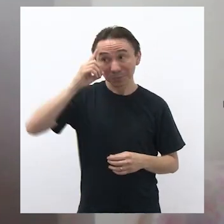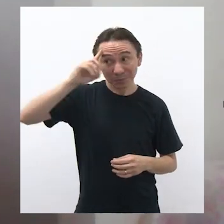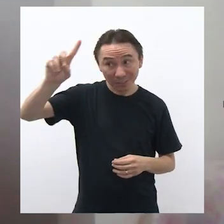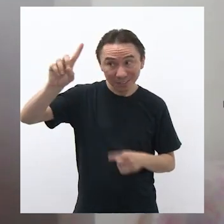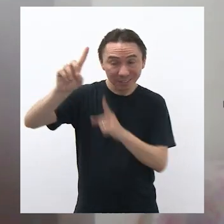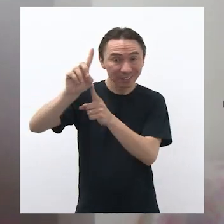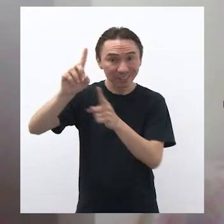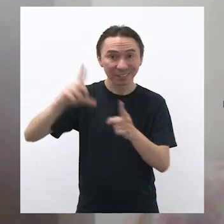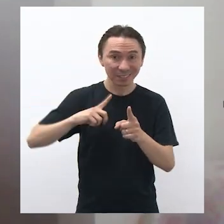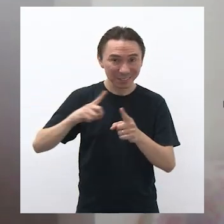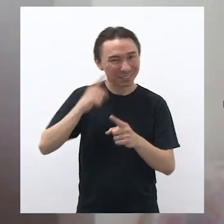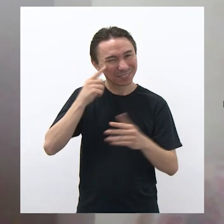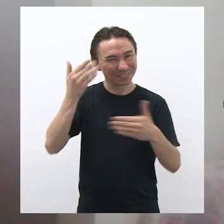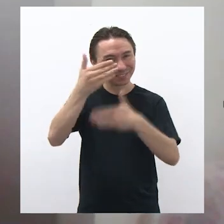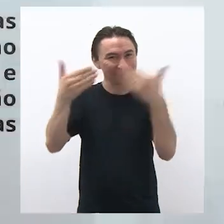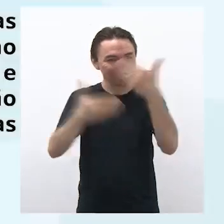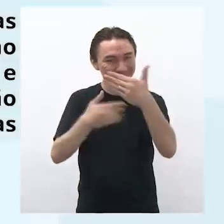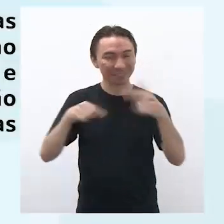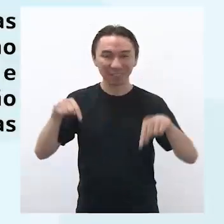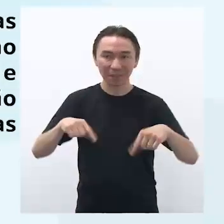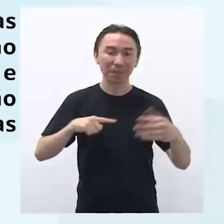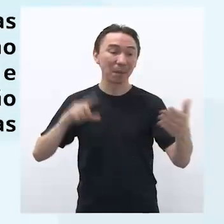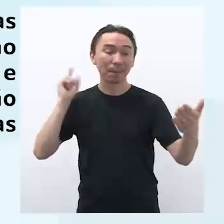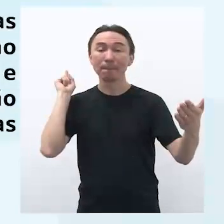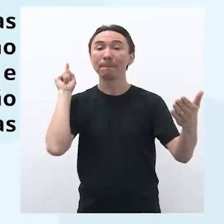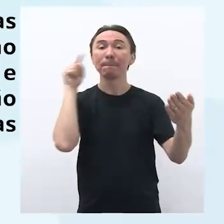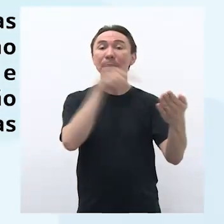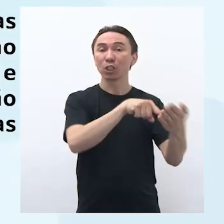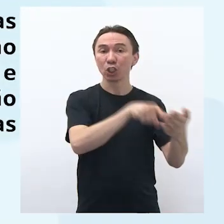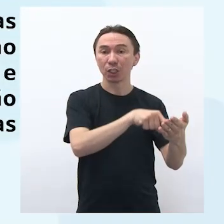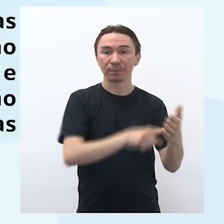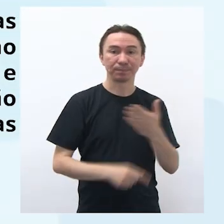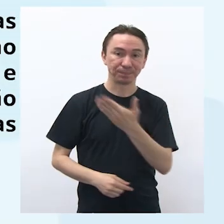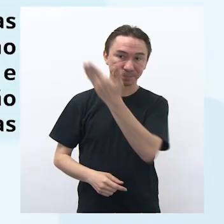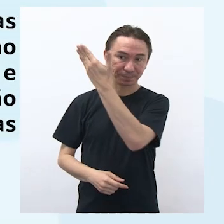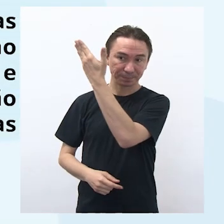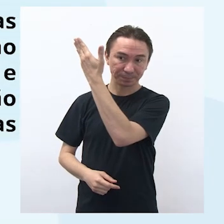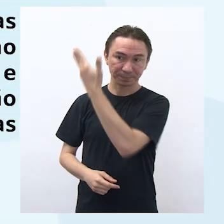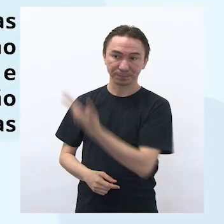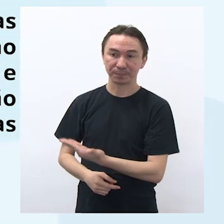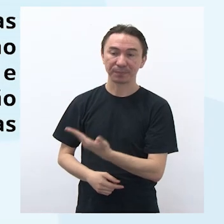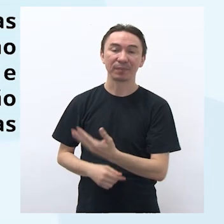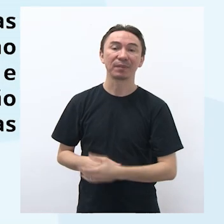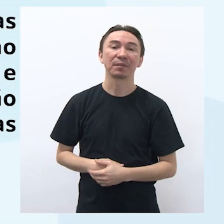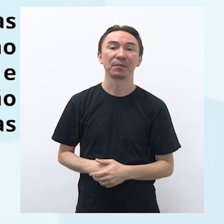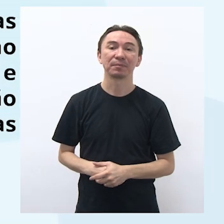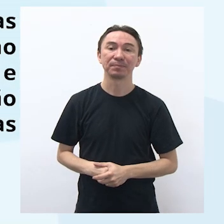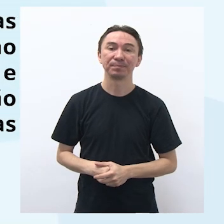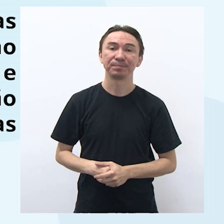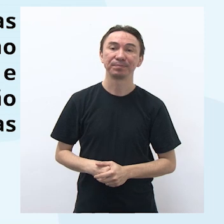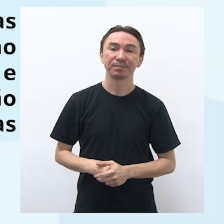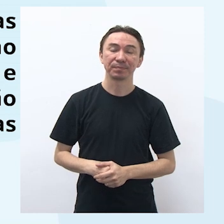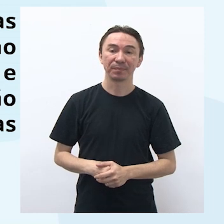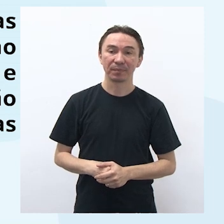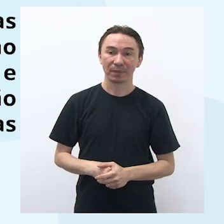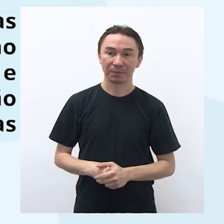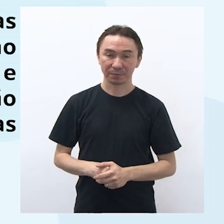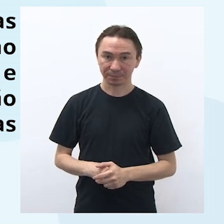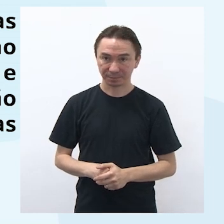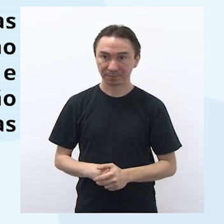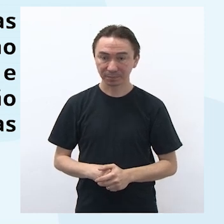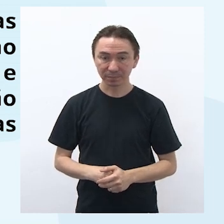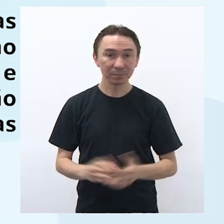nosso slide que traz o objetivo geral desse nosso encontro. Então, como eu já trouxe para vocês na fala, esse objetivo geral é que a gente